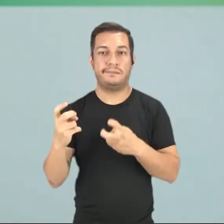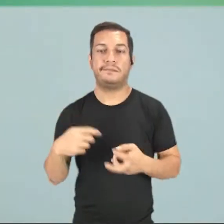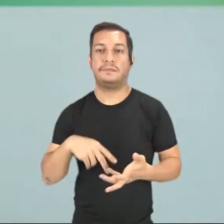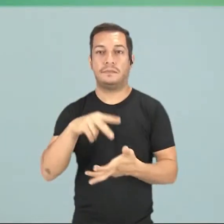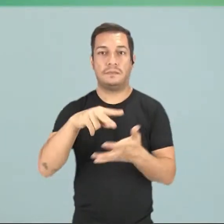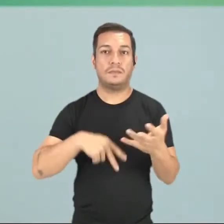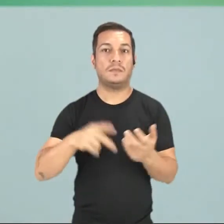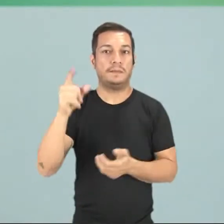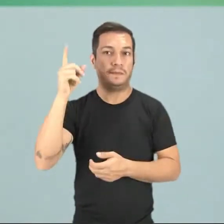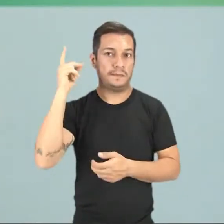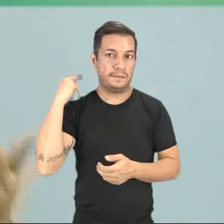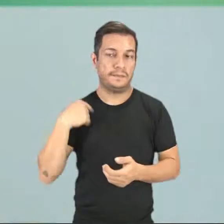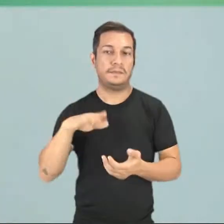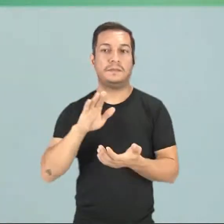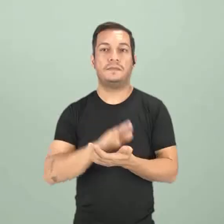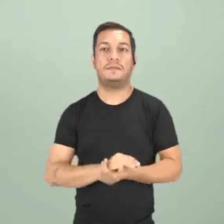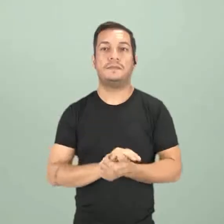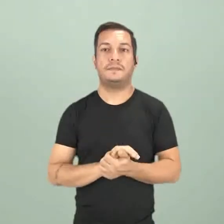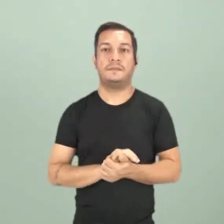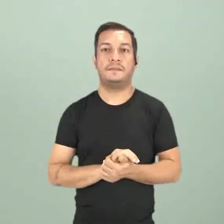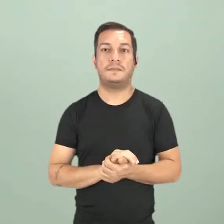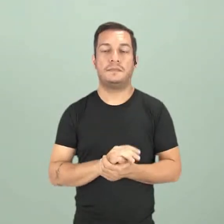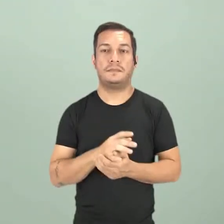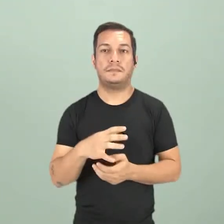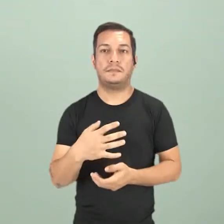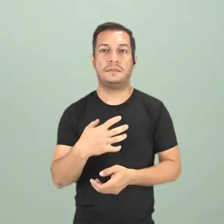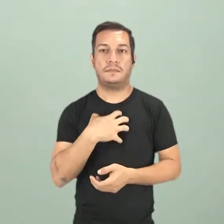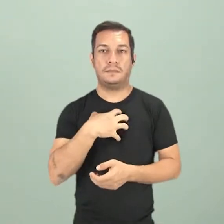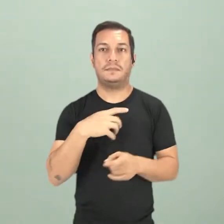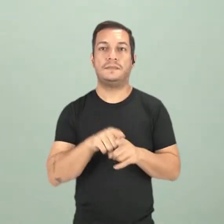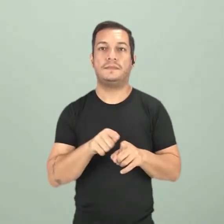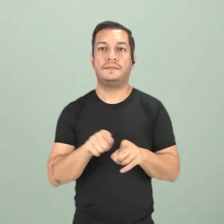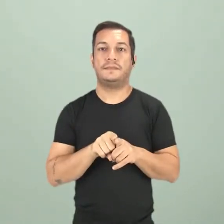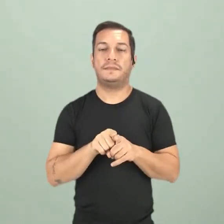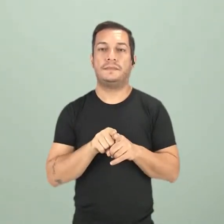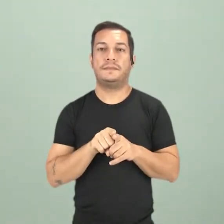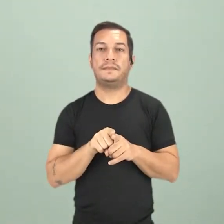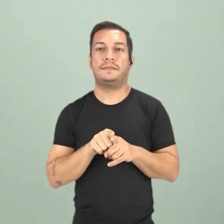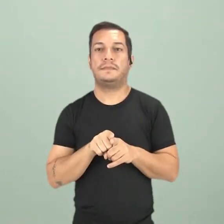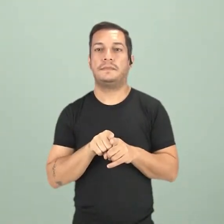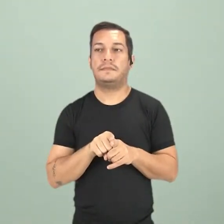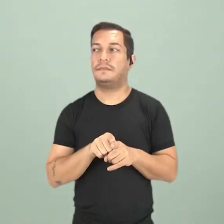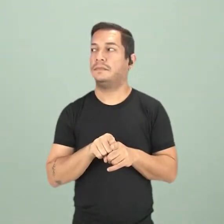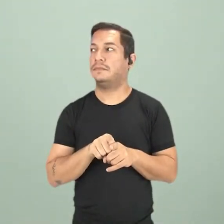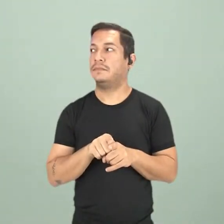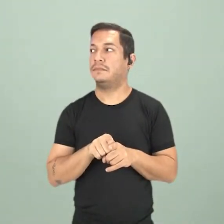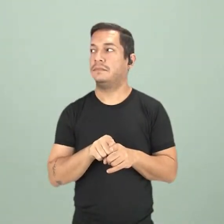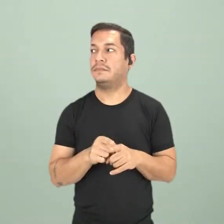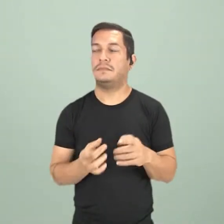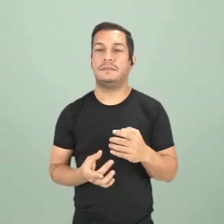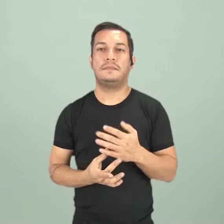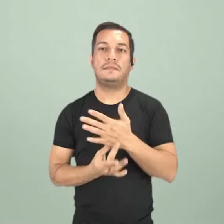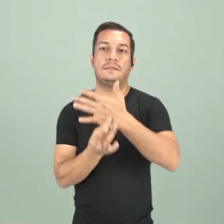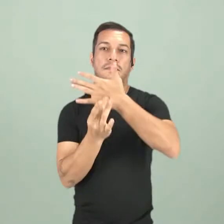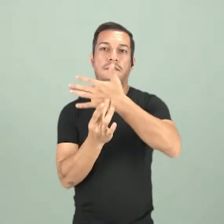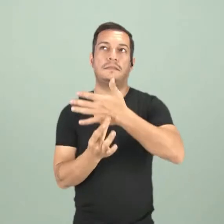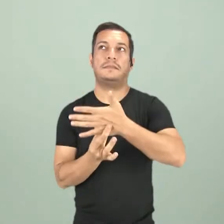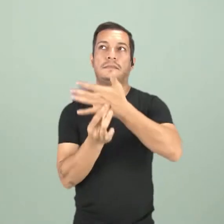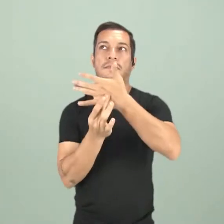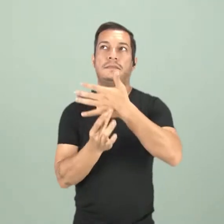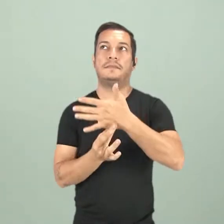na antiguidade, das inspirações da antiguidade. Então, o nome mais sugestivo foi